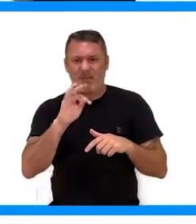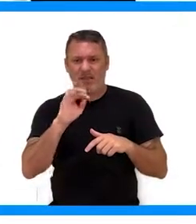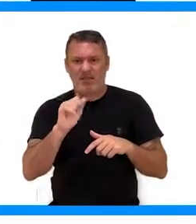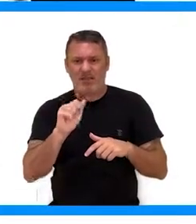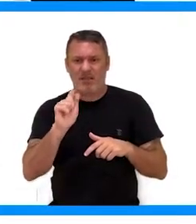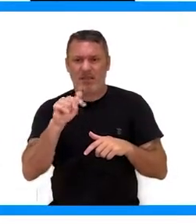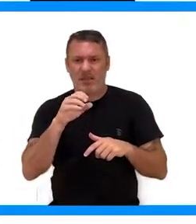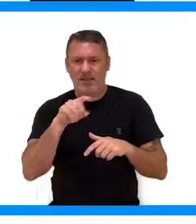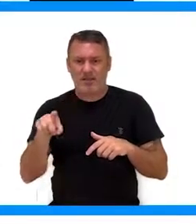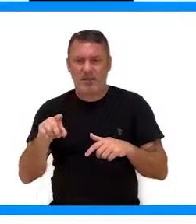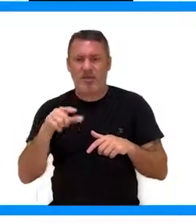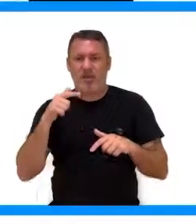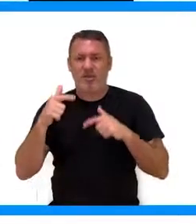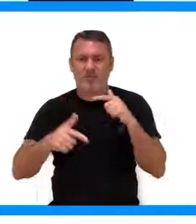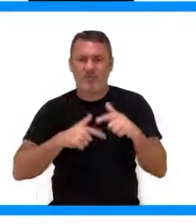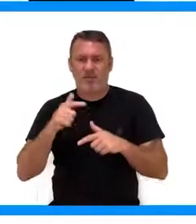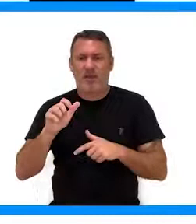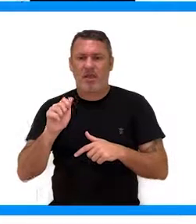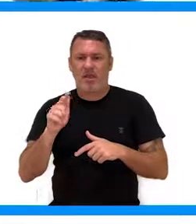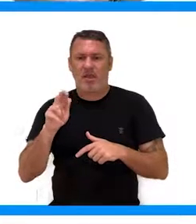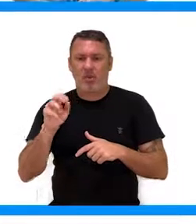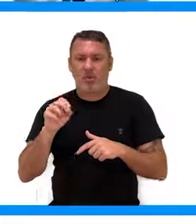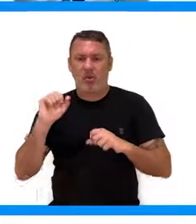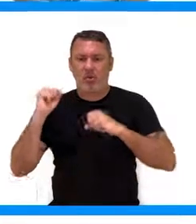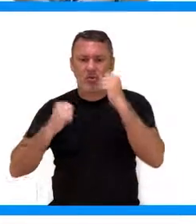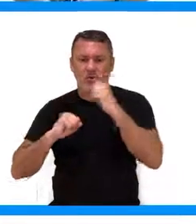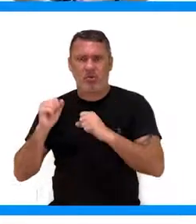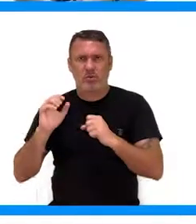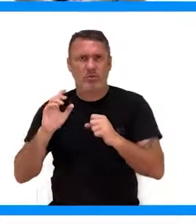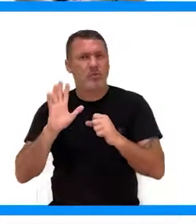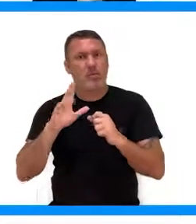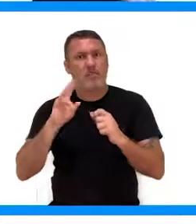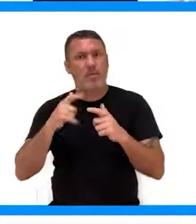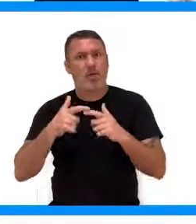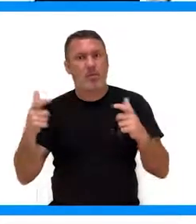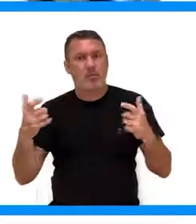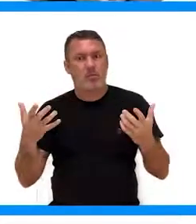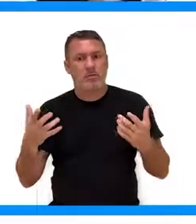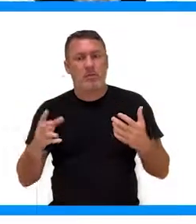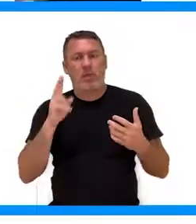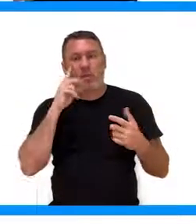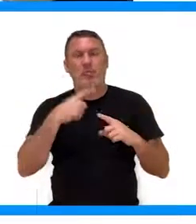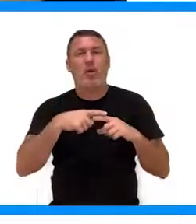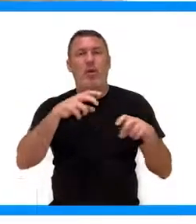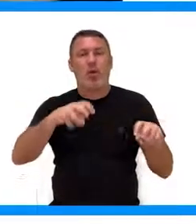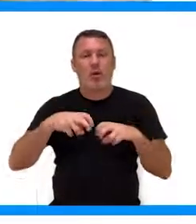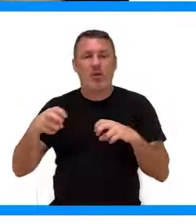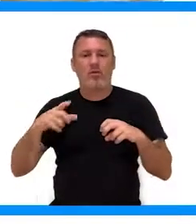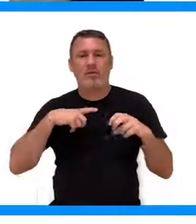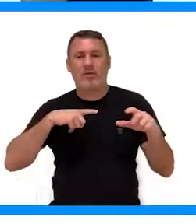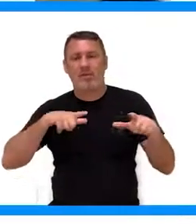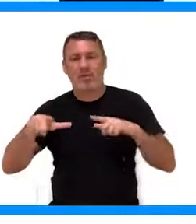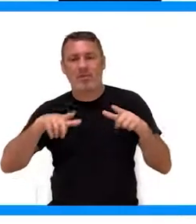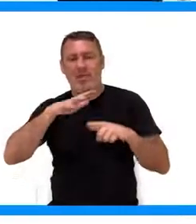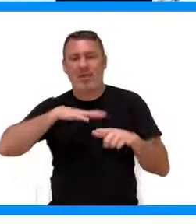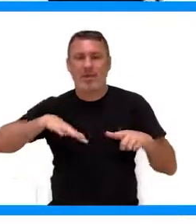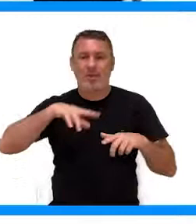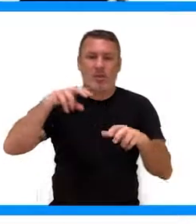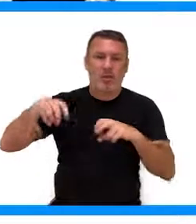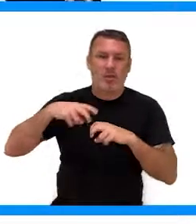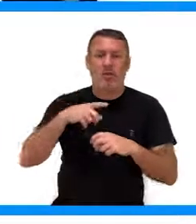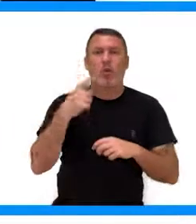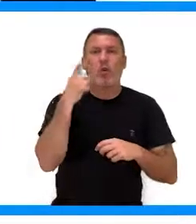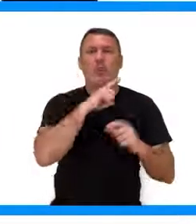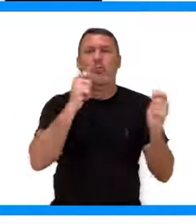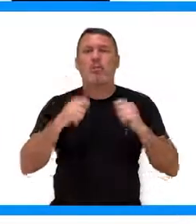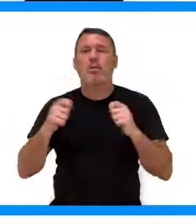verdade você vai ter uma intensificação, né? Um aumento. Porque você começa, o campo, as atividades